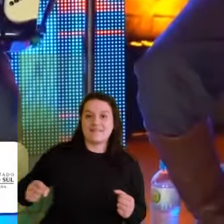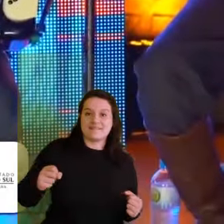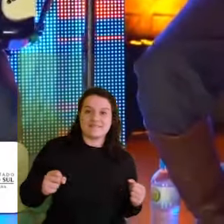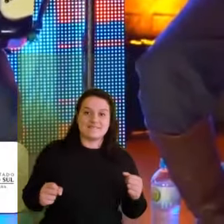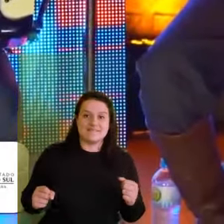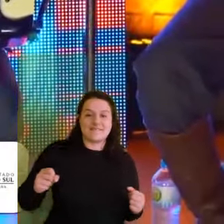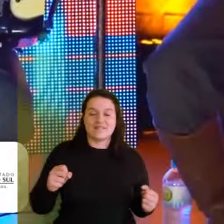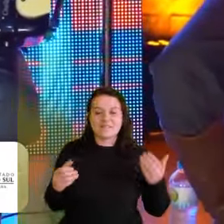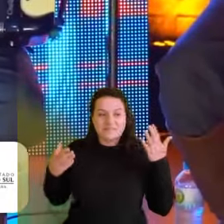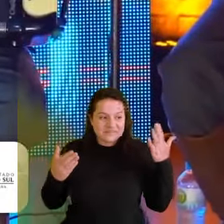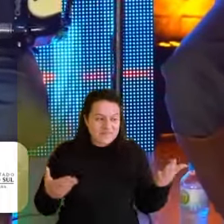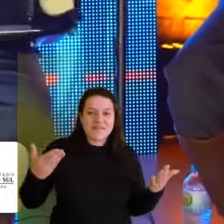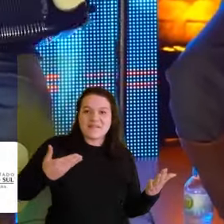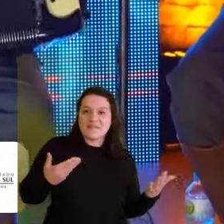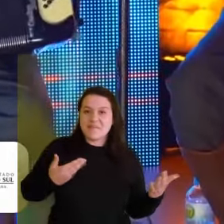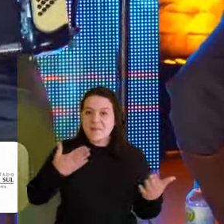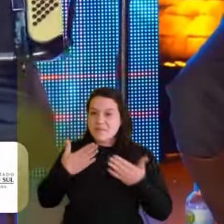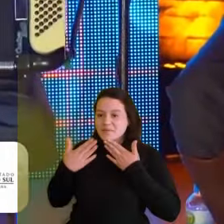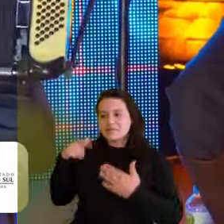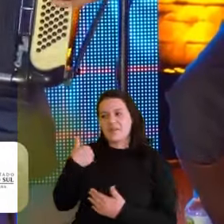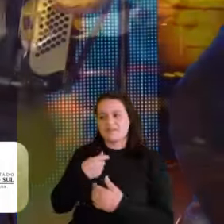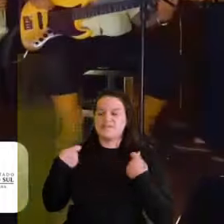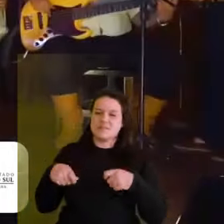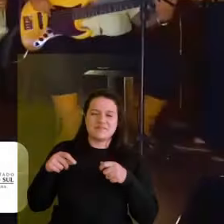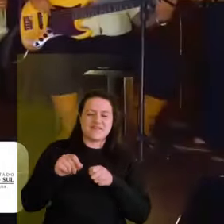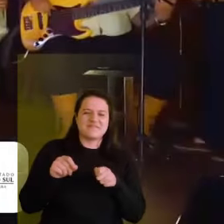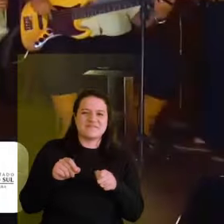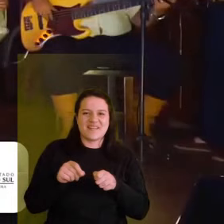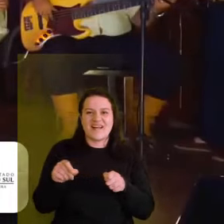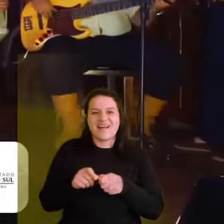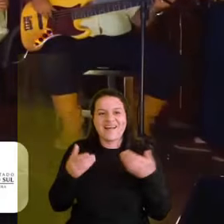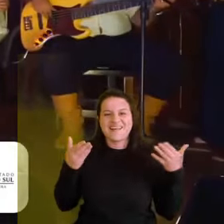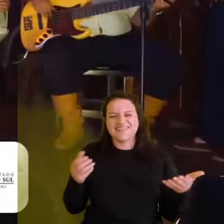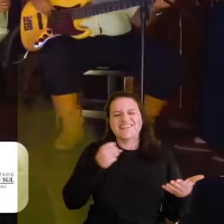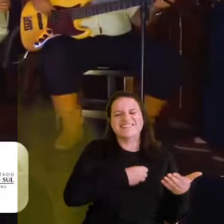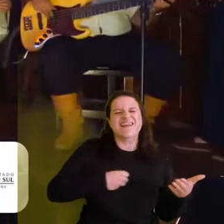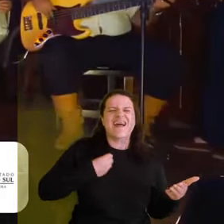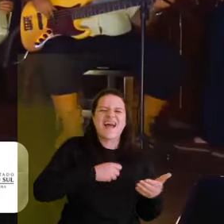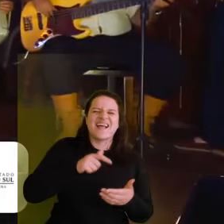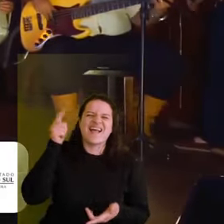Nós vamos ter que atender. Castração a pialo só pra matar a saudade dos bairros.